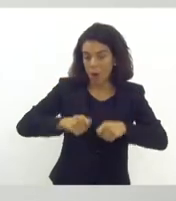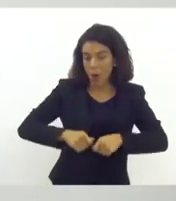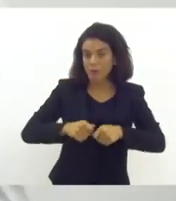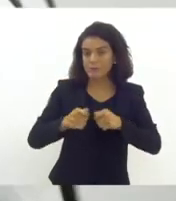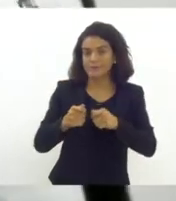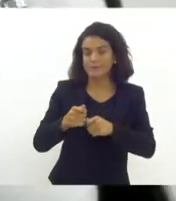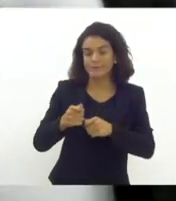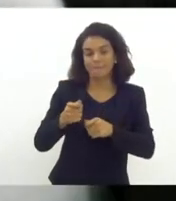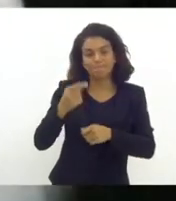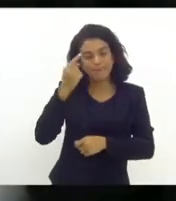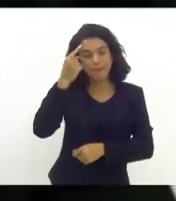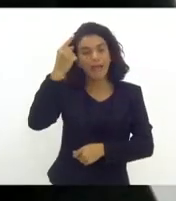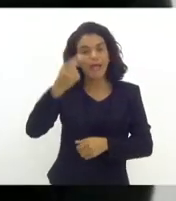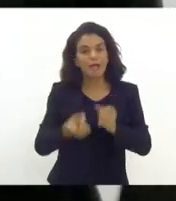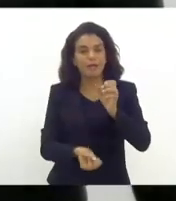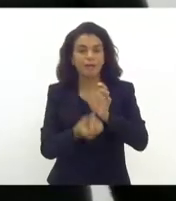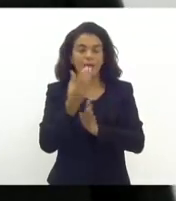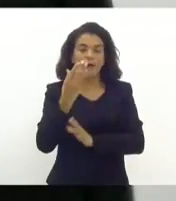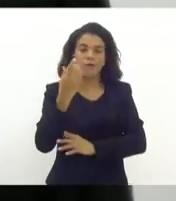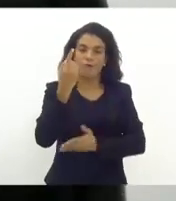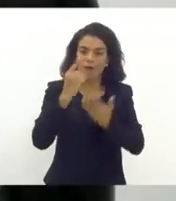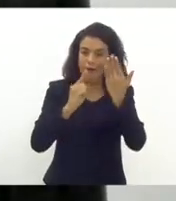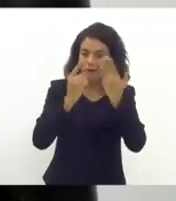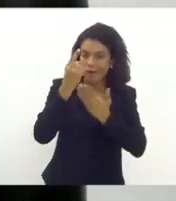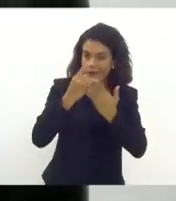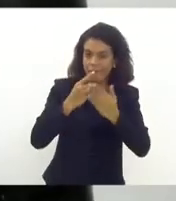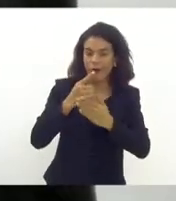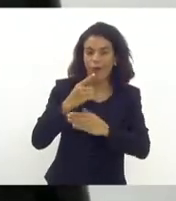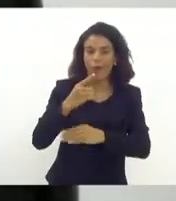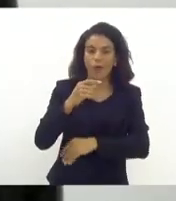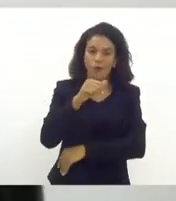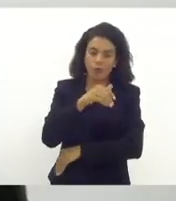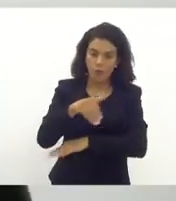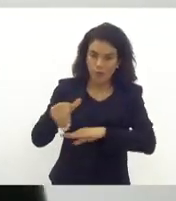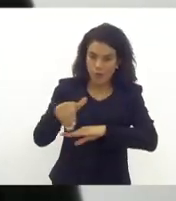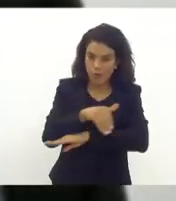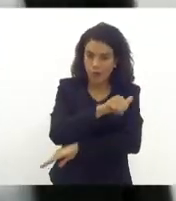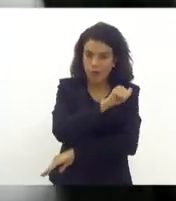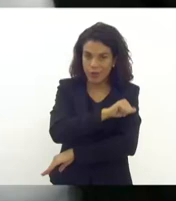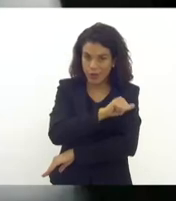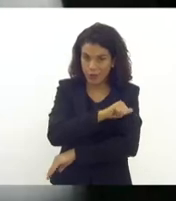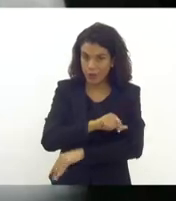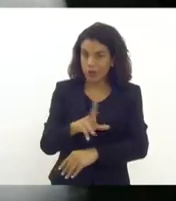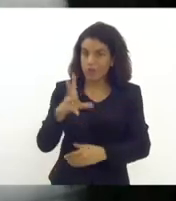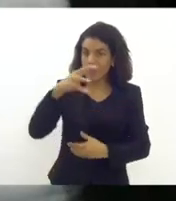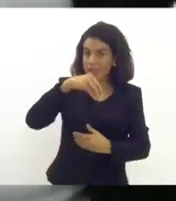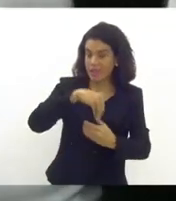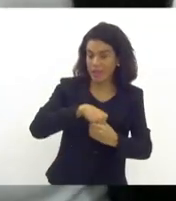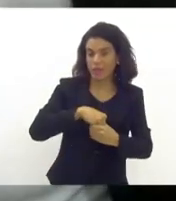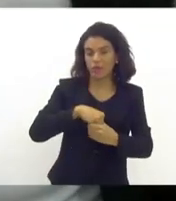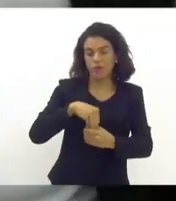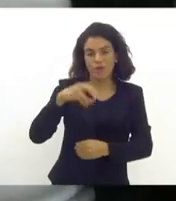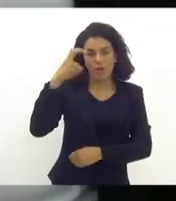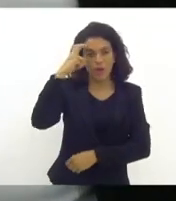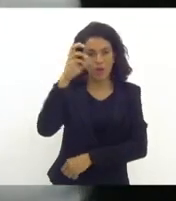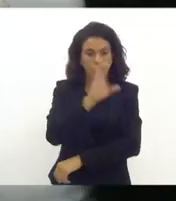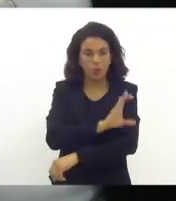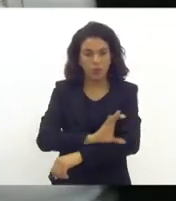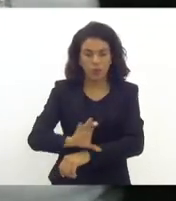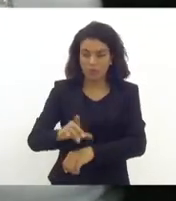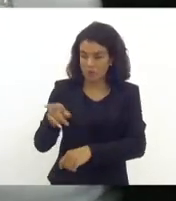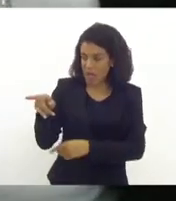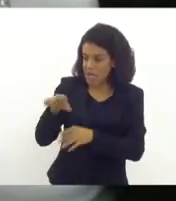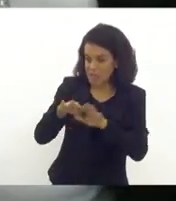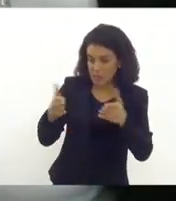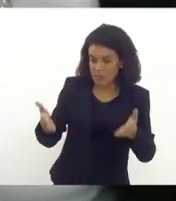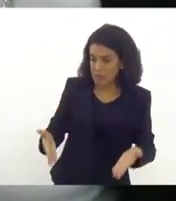é de rua do Rio tá na cultura também eu nunca vi essa mesa aqui também um exemplo